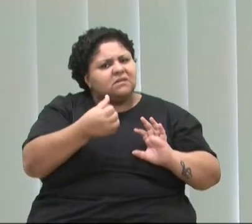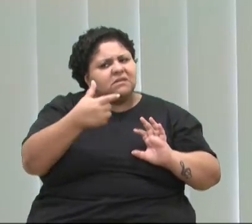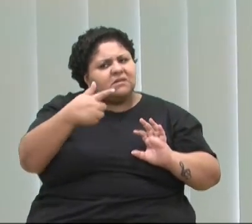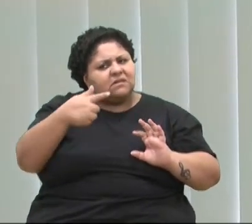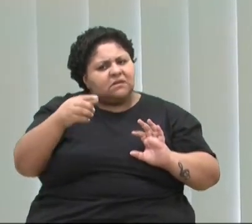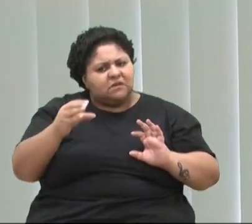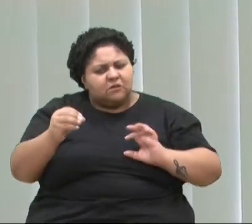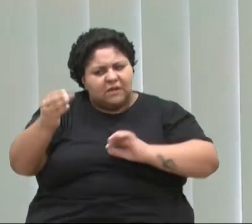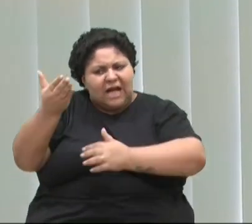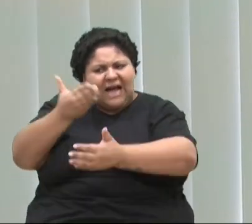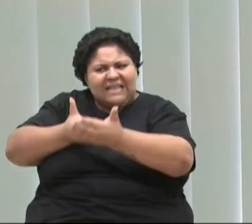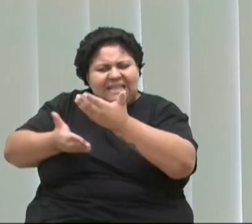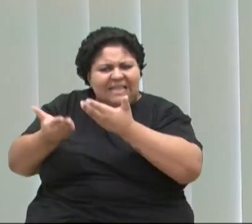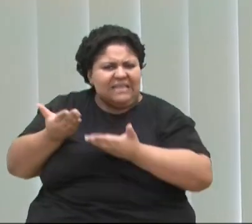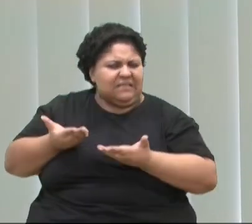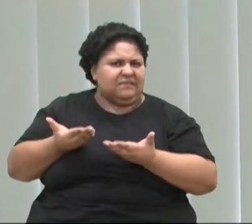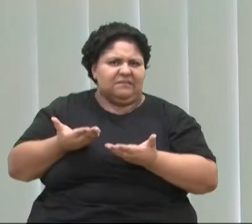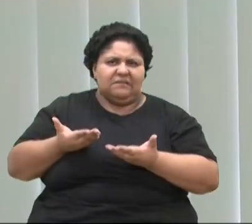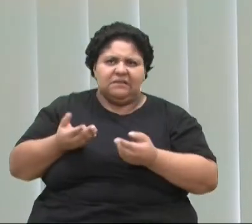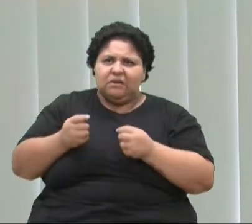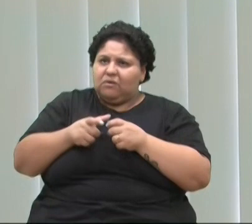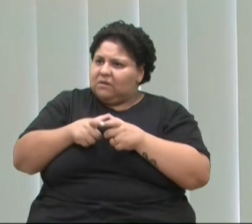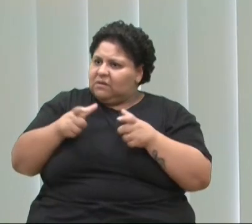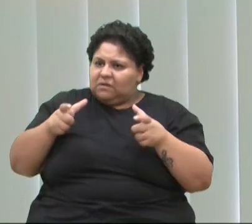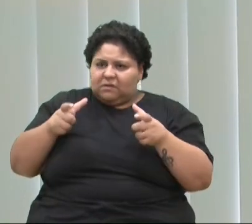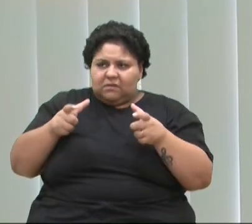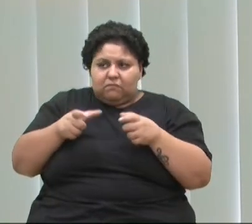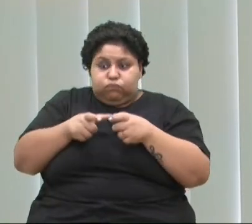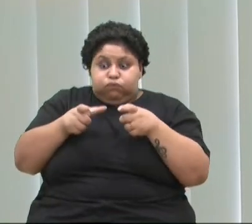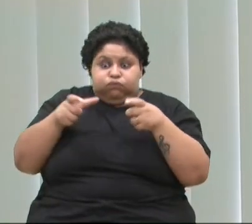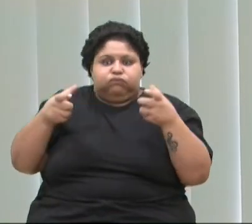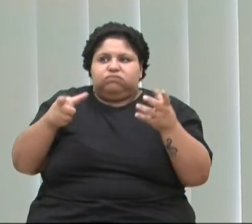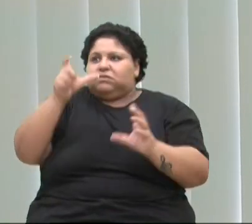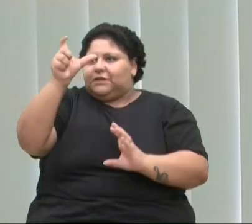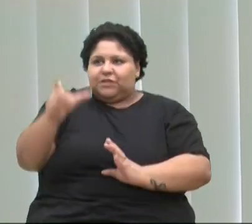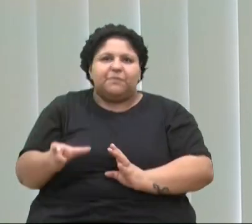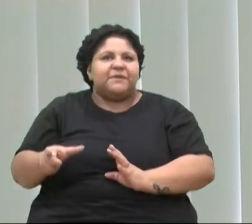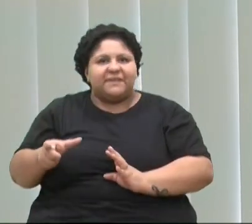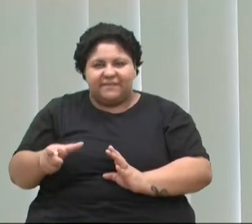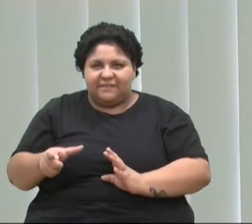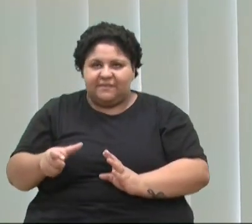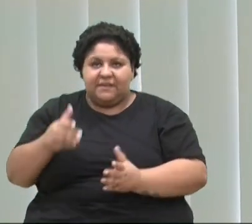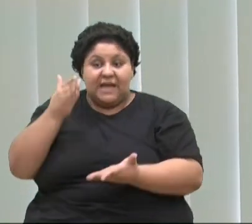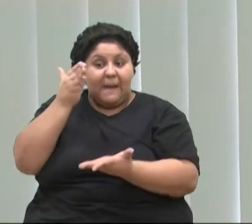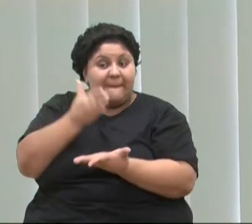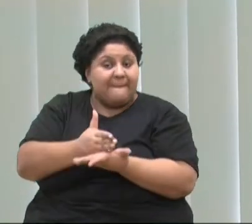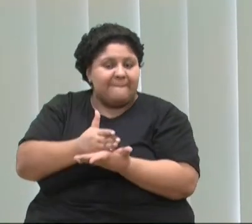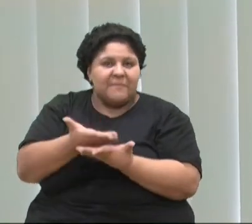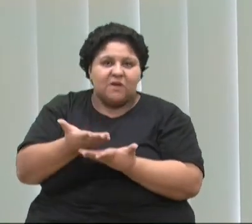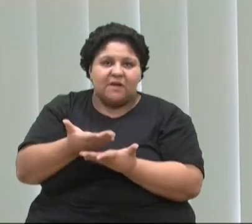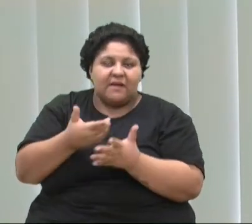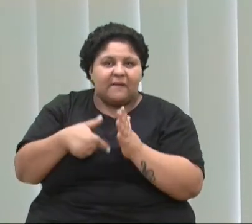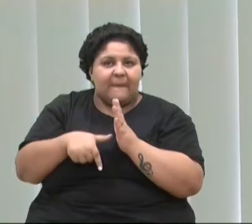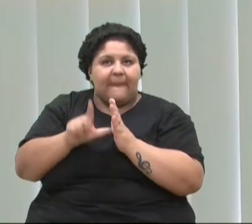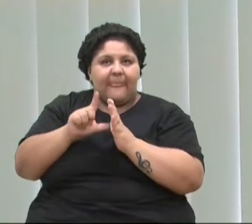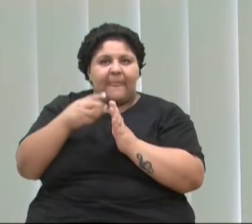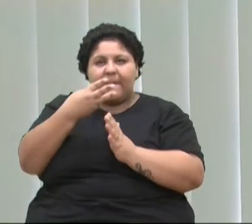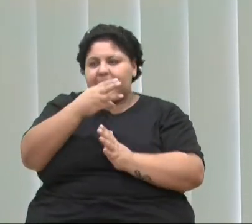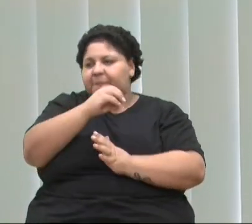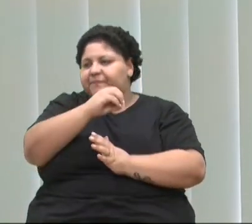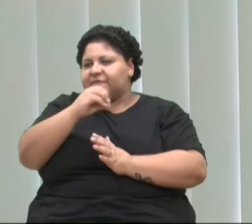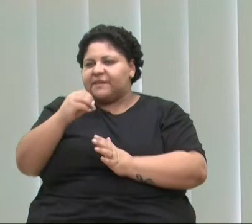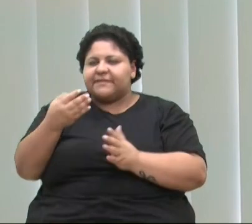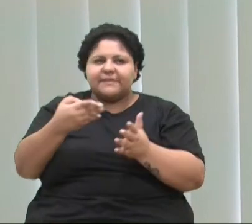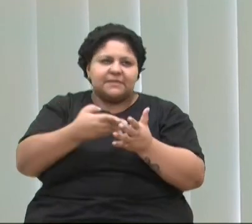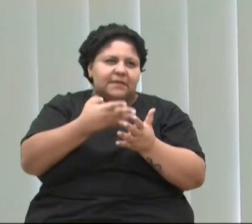670 atendimentos, assim, uma quantidade absurda de pacientes. A média anterior era 300 a